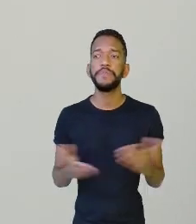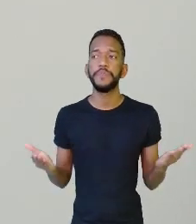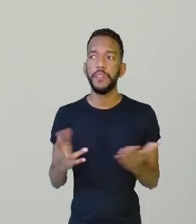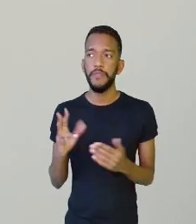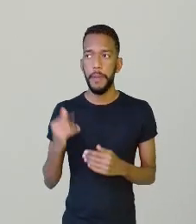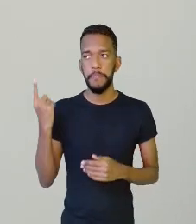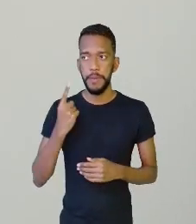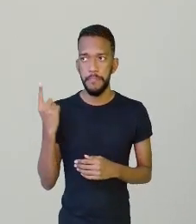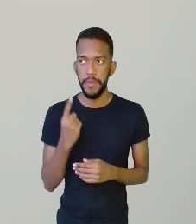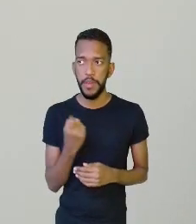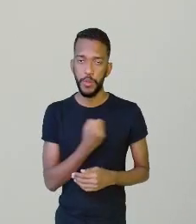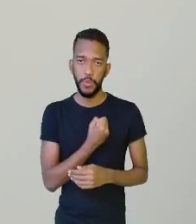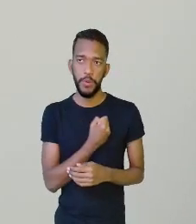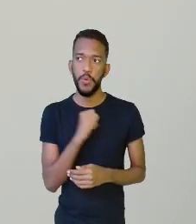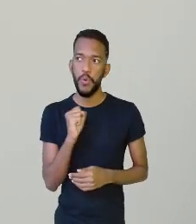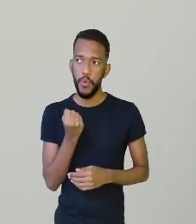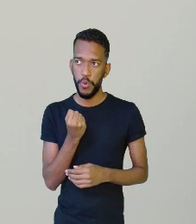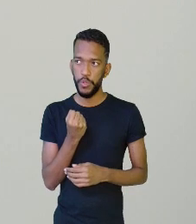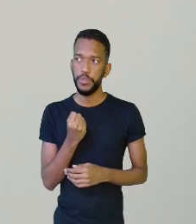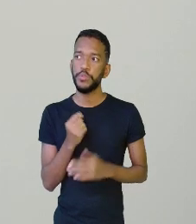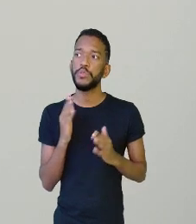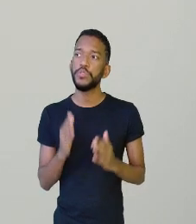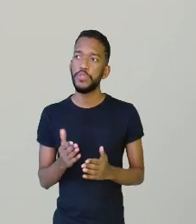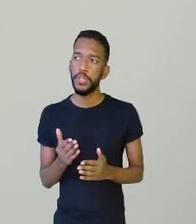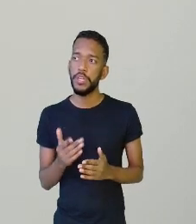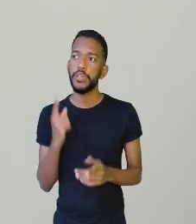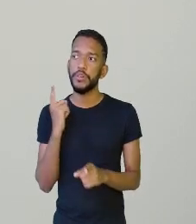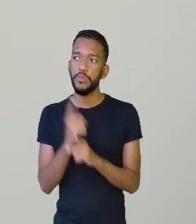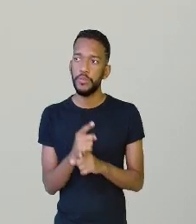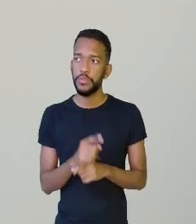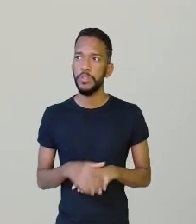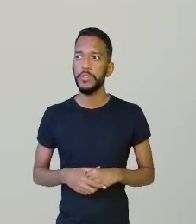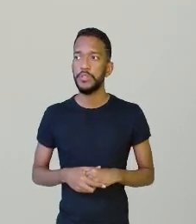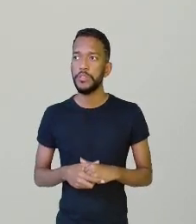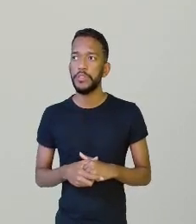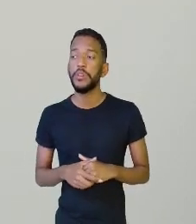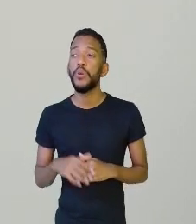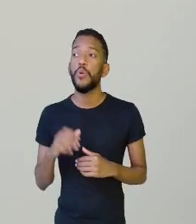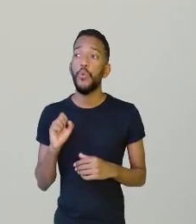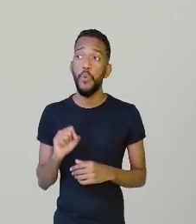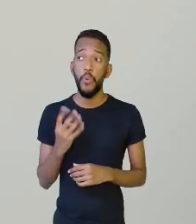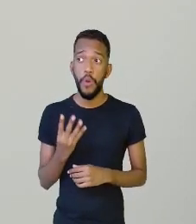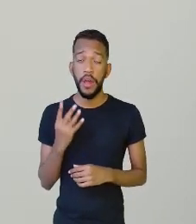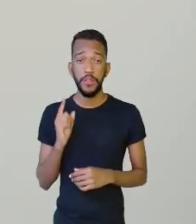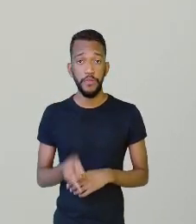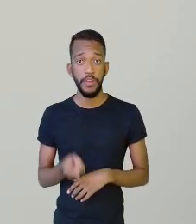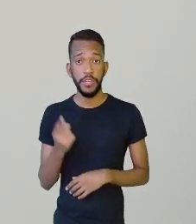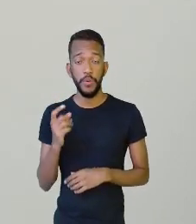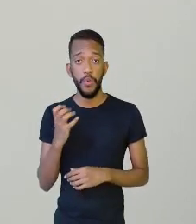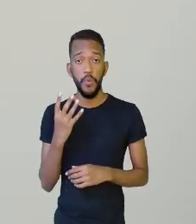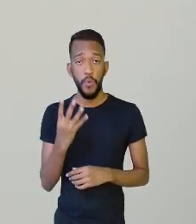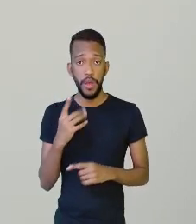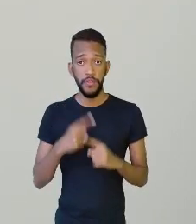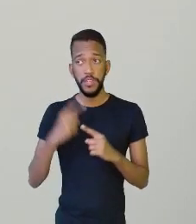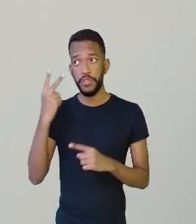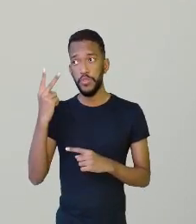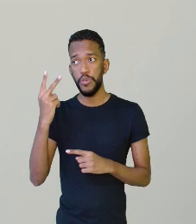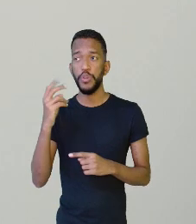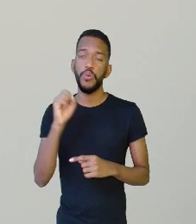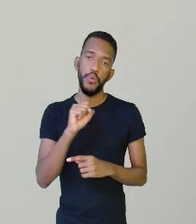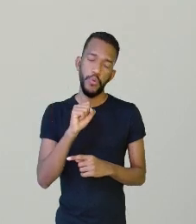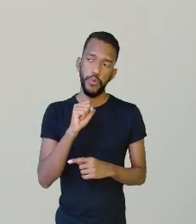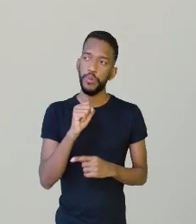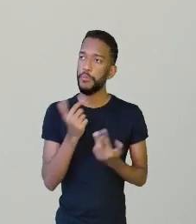vai primeiro para o número 8 e eu já encontrei 4 vezes 2, que também é 8.